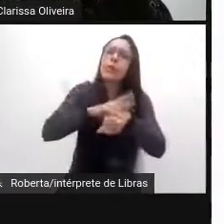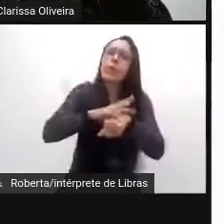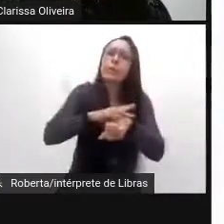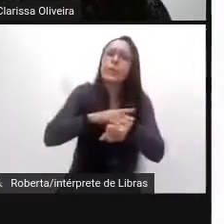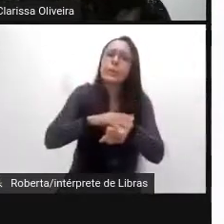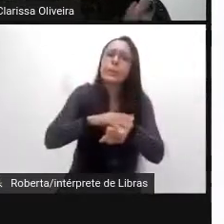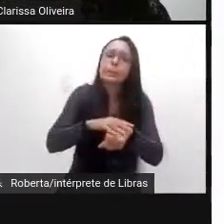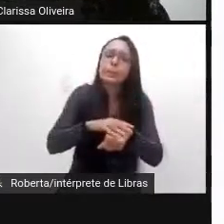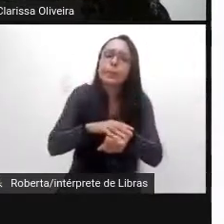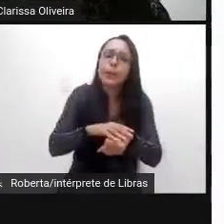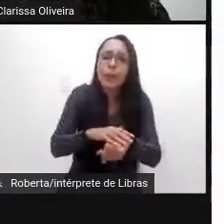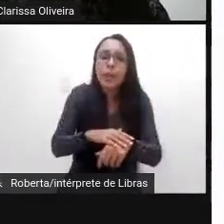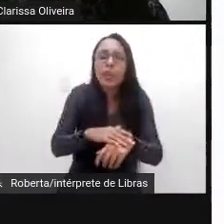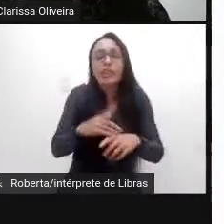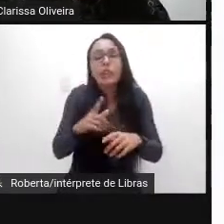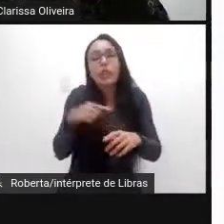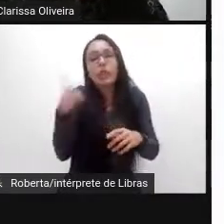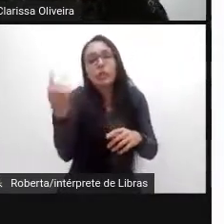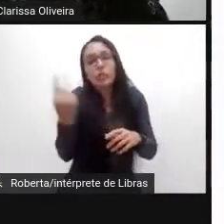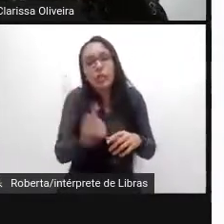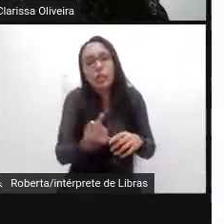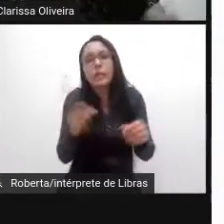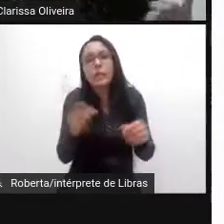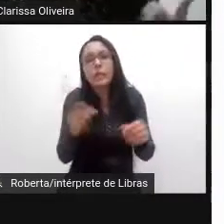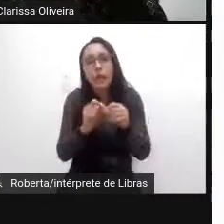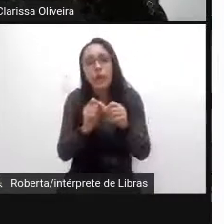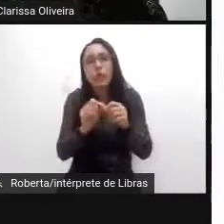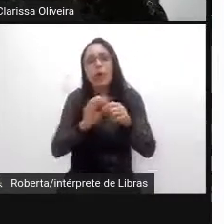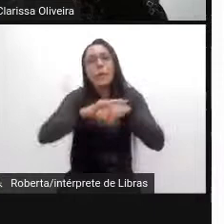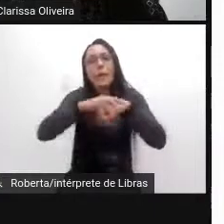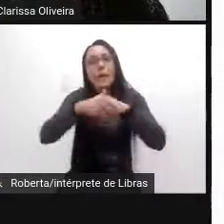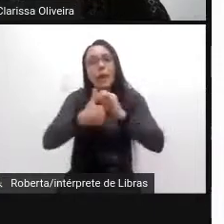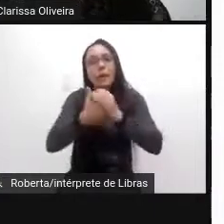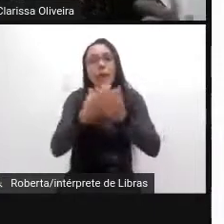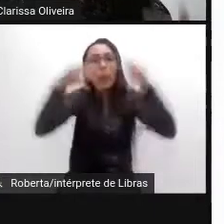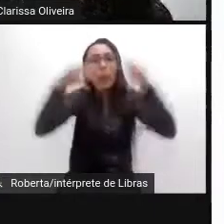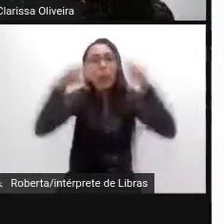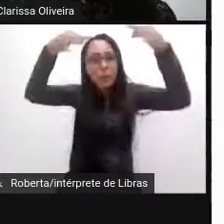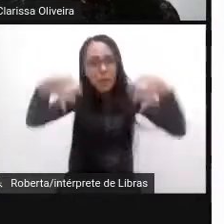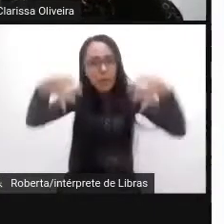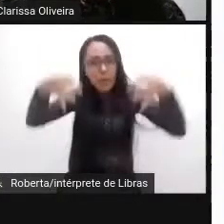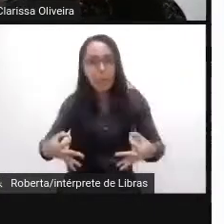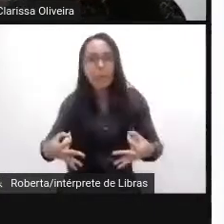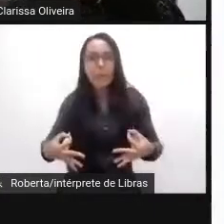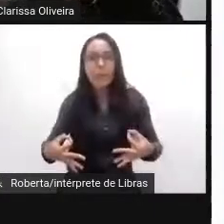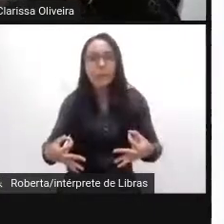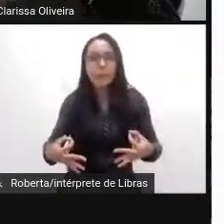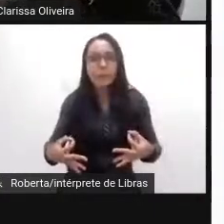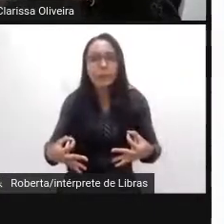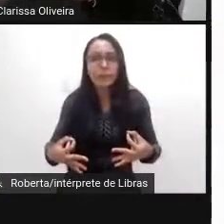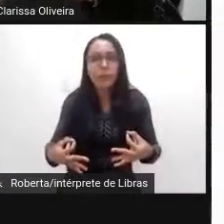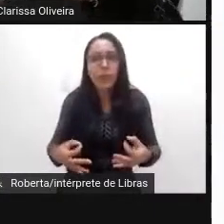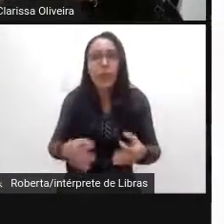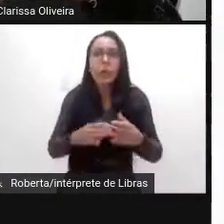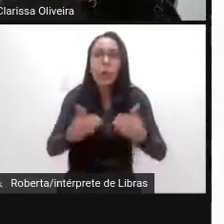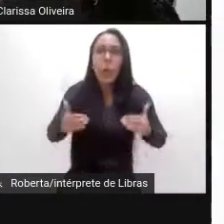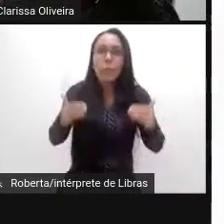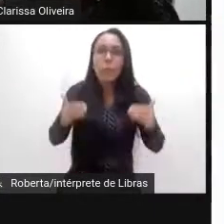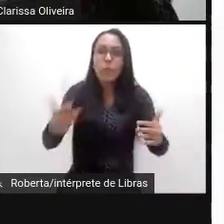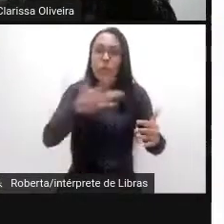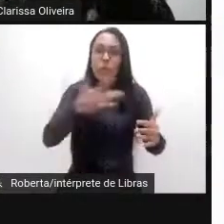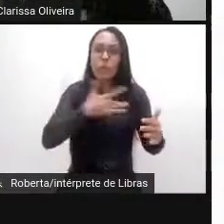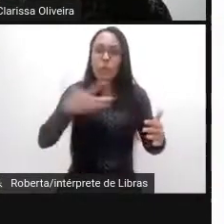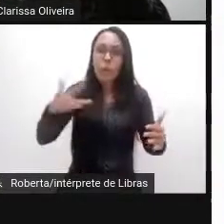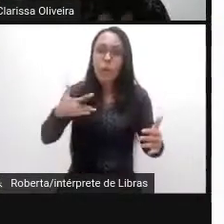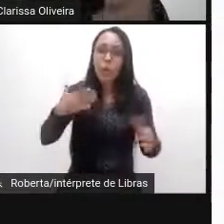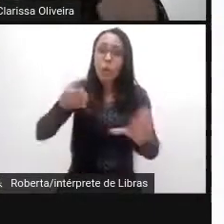gente faz para lavar as mãos de maneira correta? O que o Ministério da Saúde indica para a gente